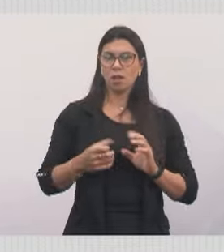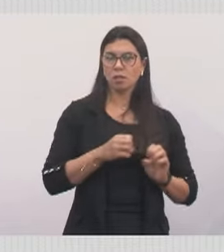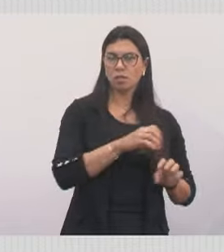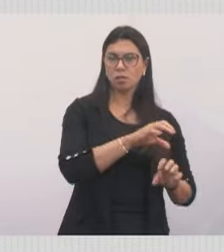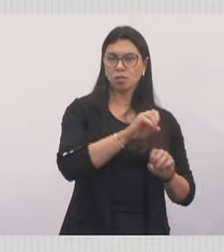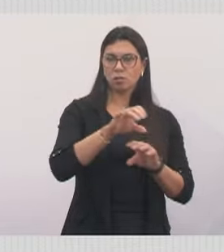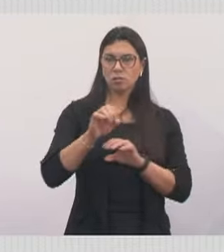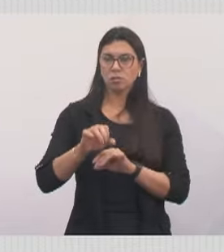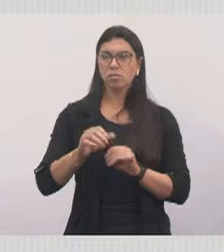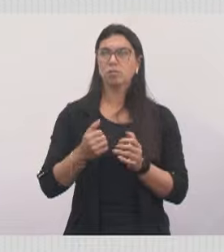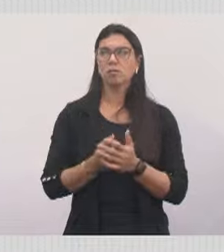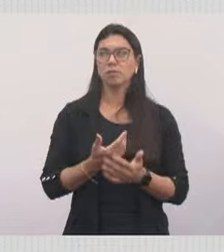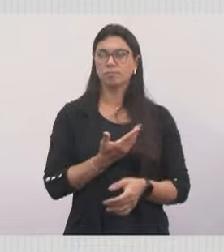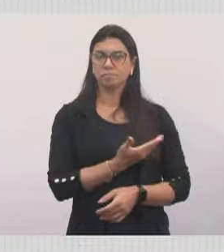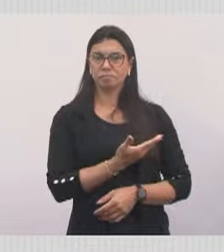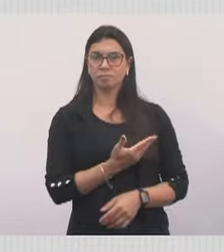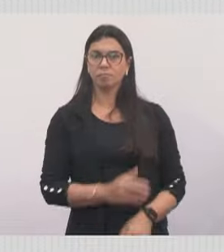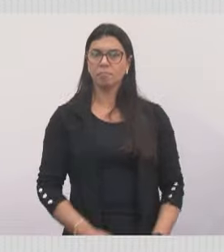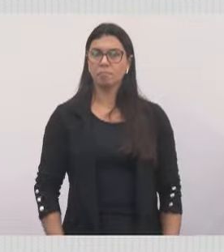entidade Proeficiência.